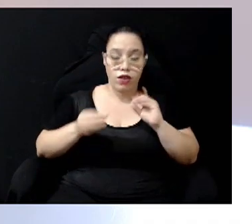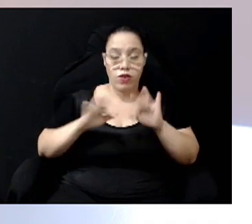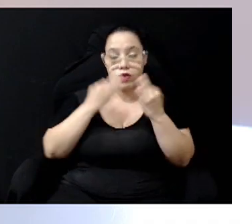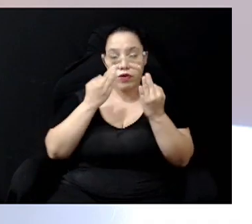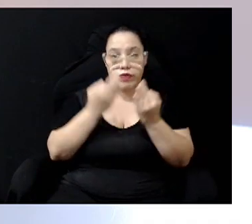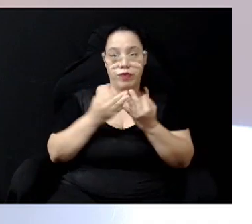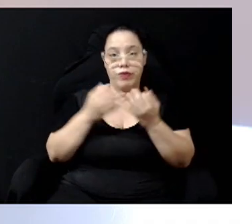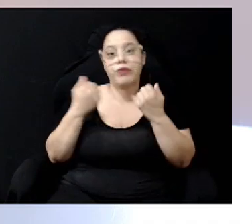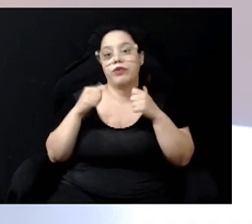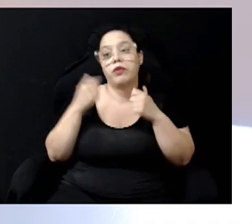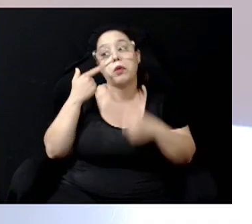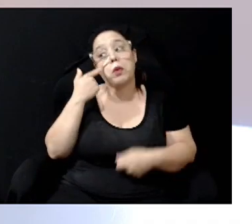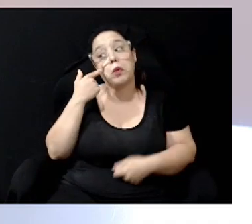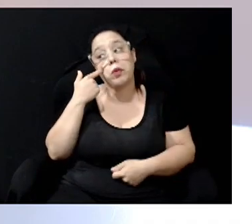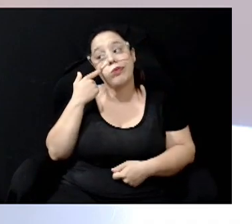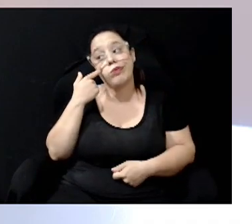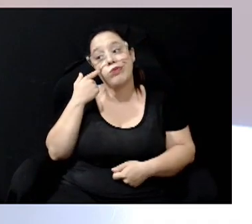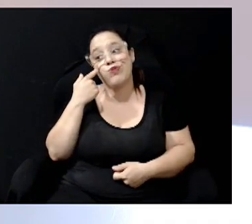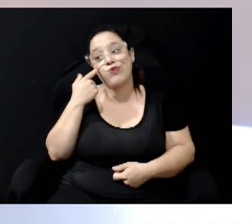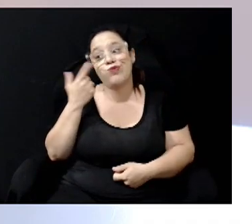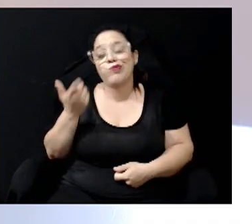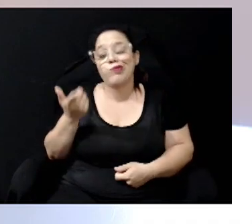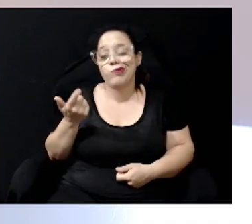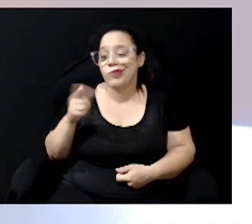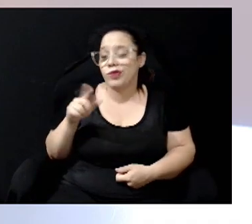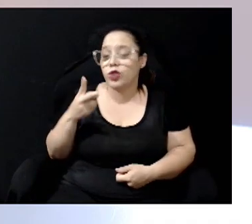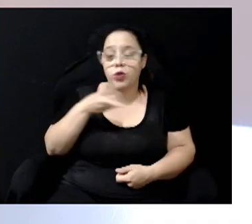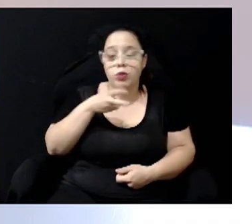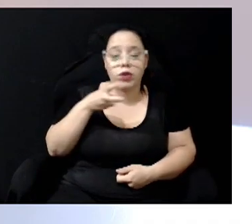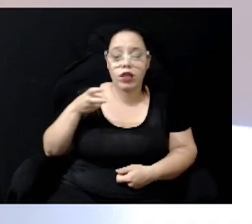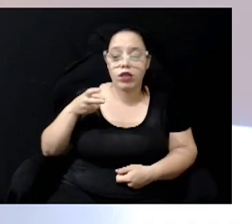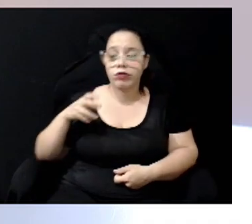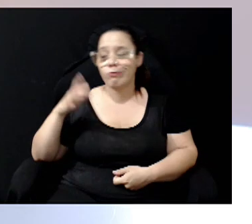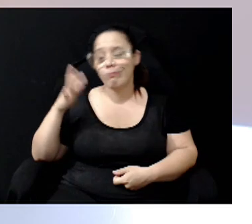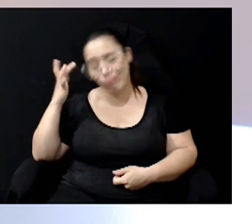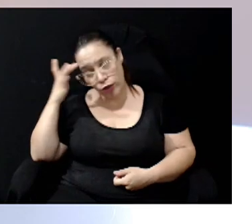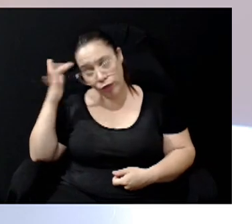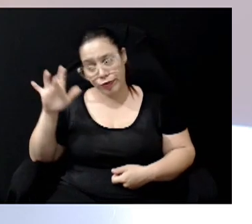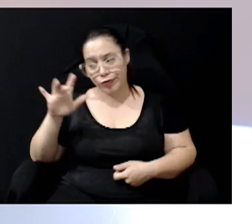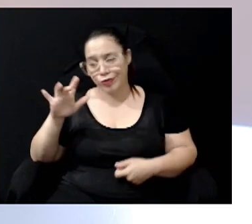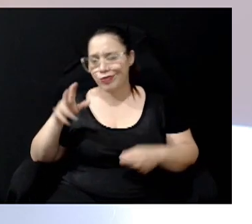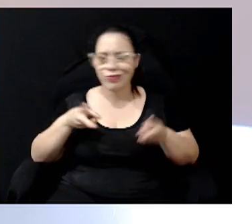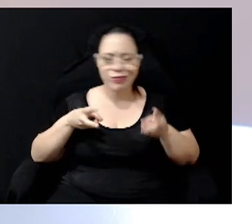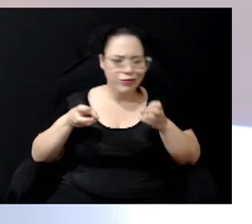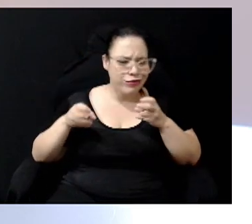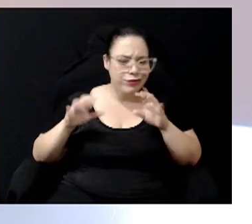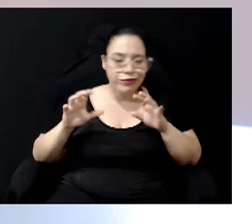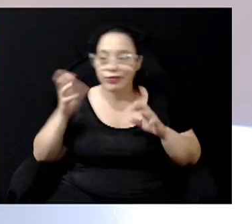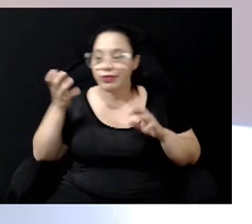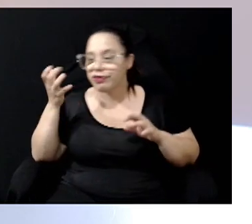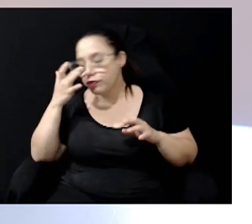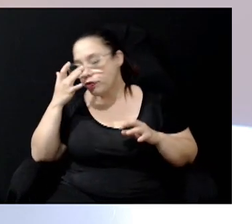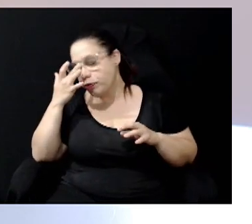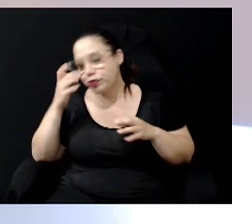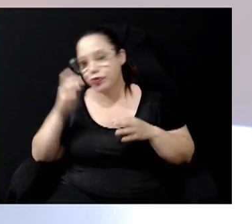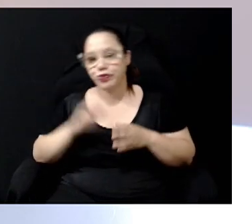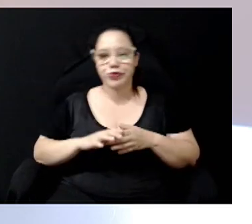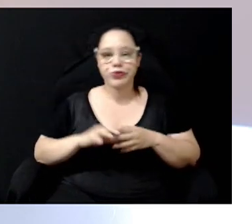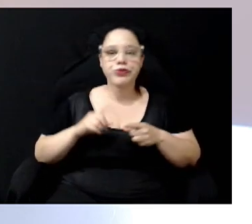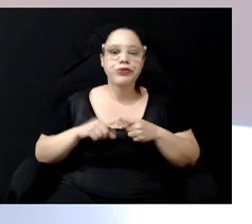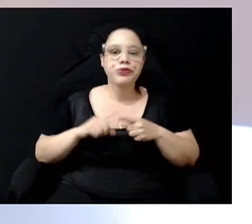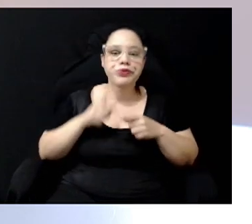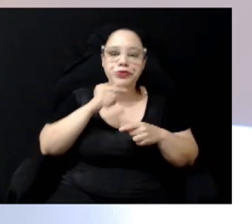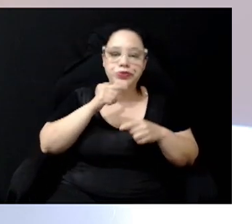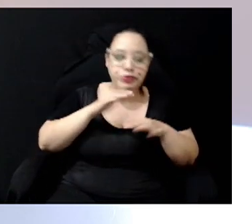a gente não está dando conta de olhar, ou a gente ainda não percebeu o que está acontecendo, né? E aí, por que na água? A água